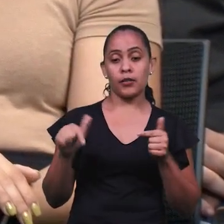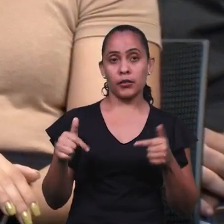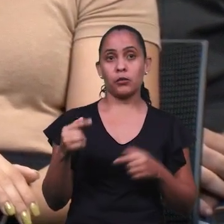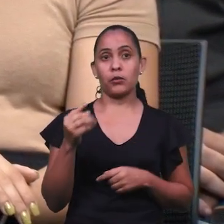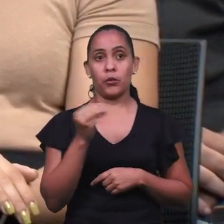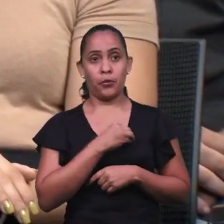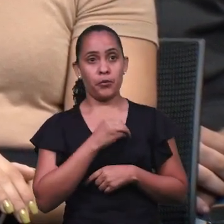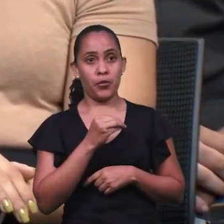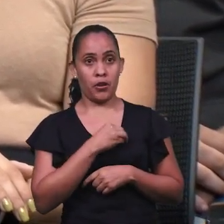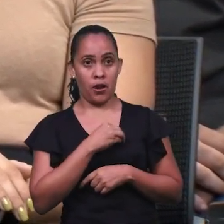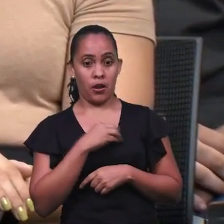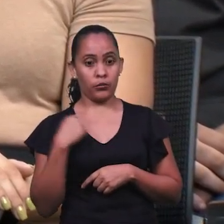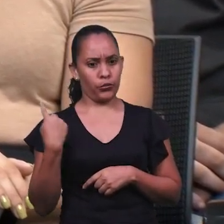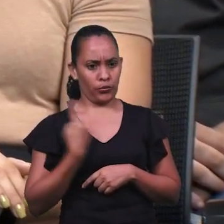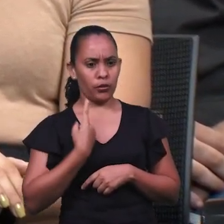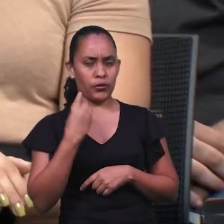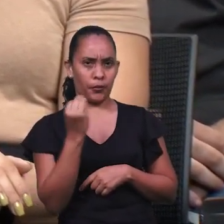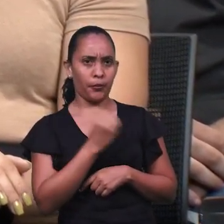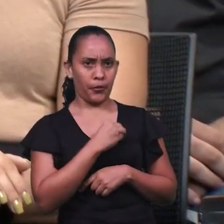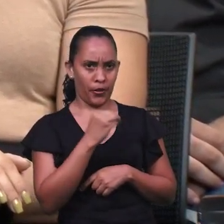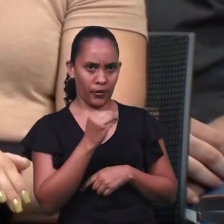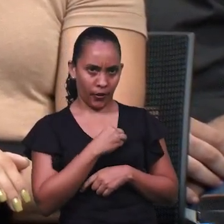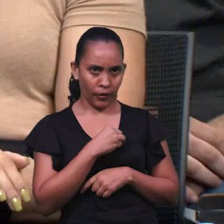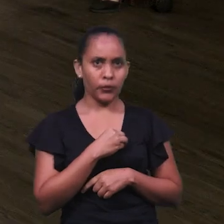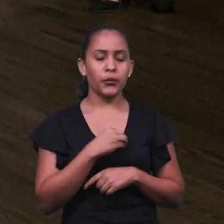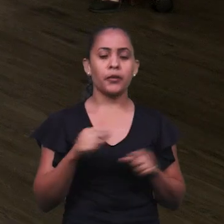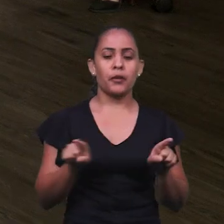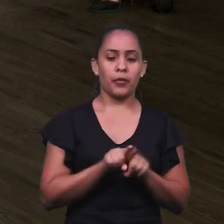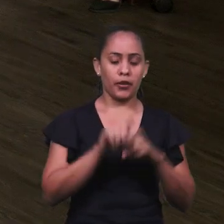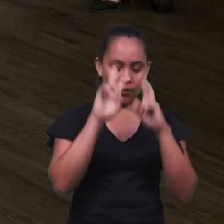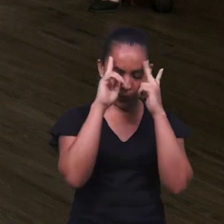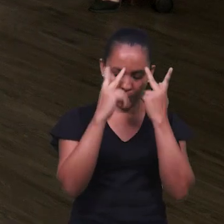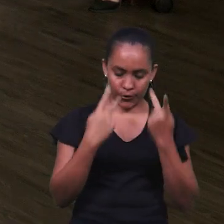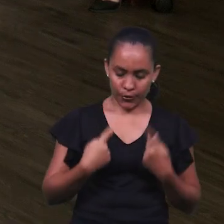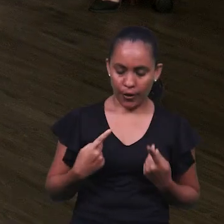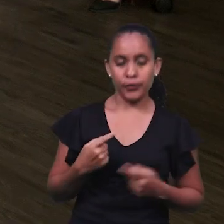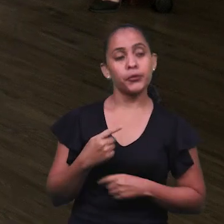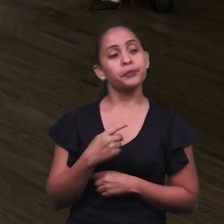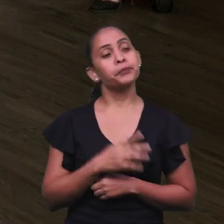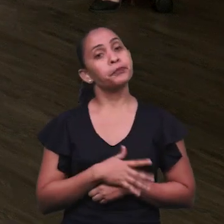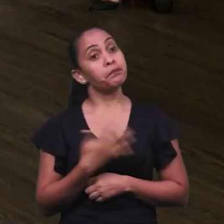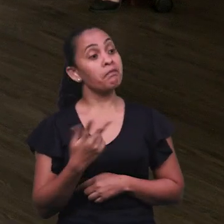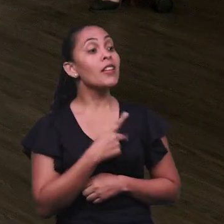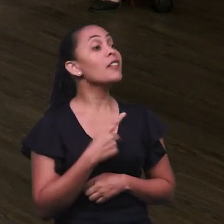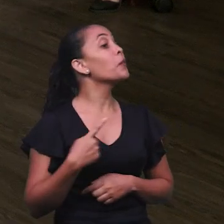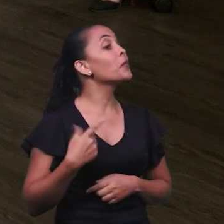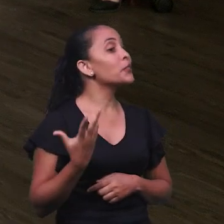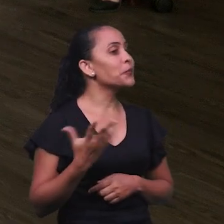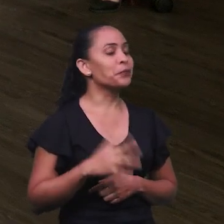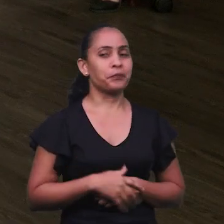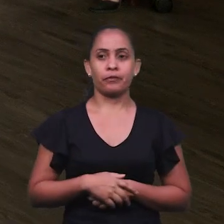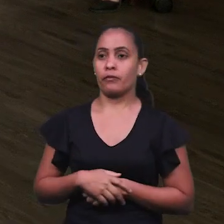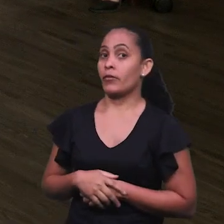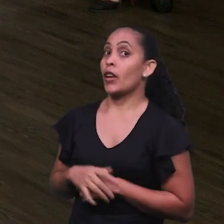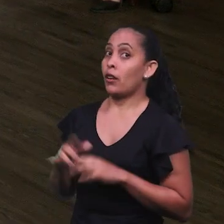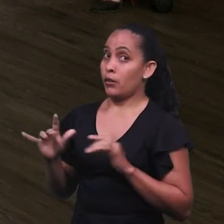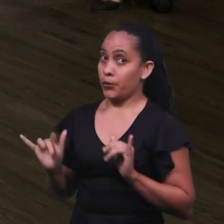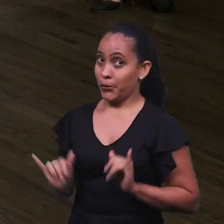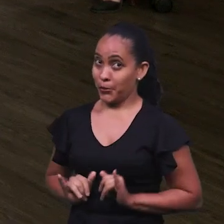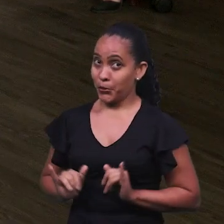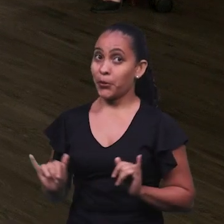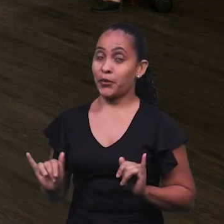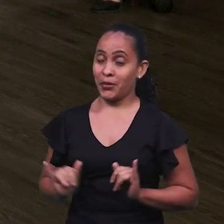pecado, do nosso pecado e da queda da humanidade? E aí, Douglas? Bom, o